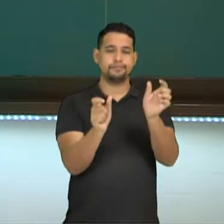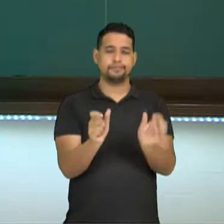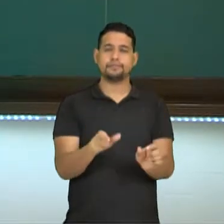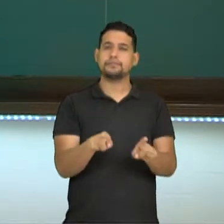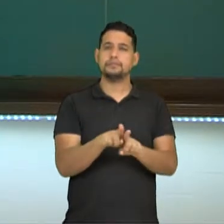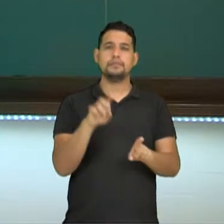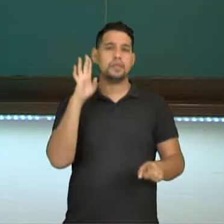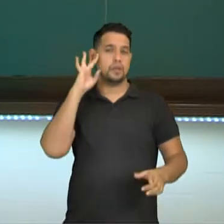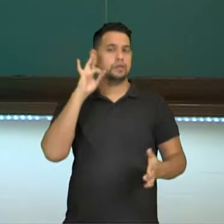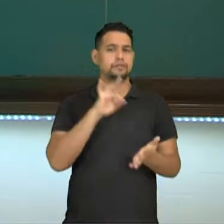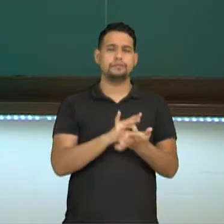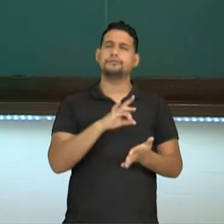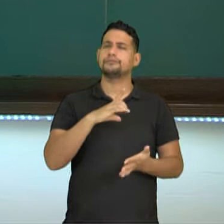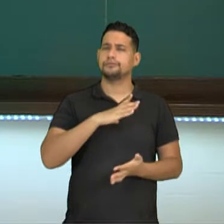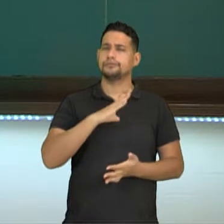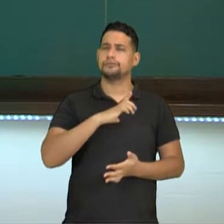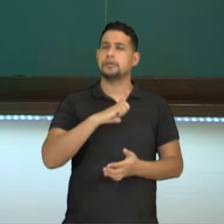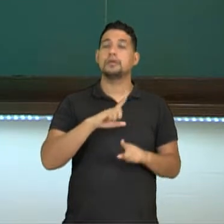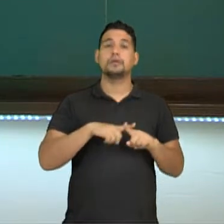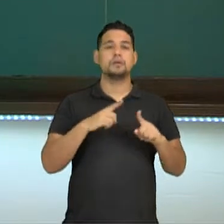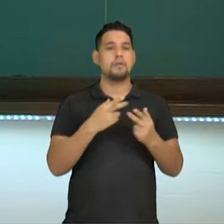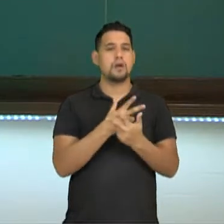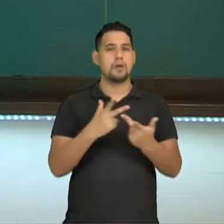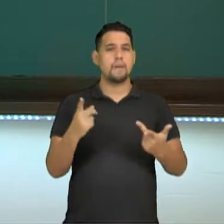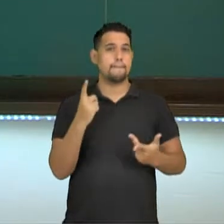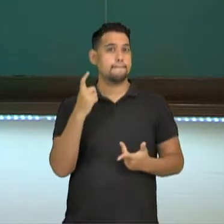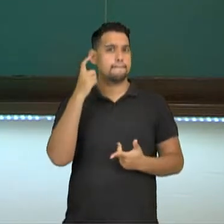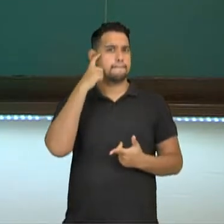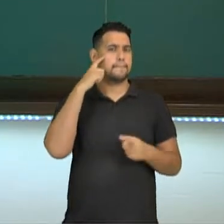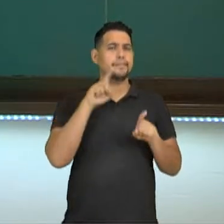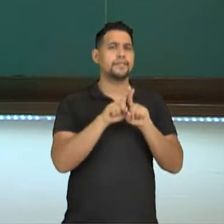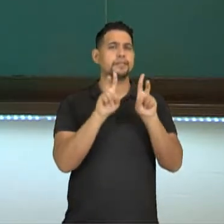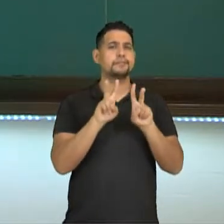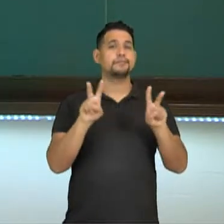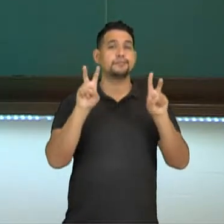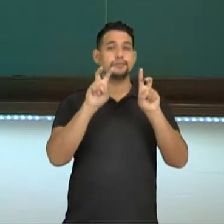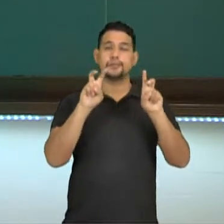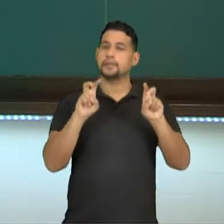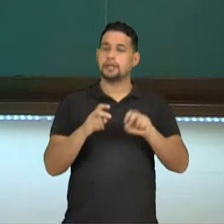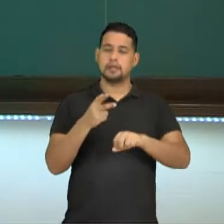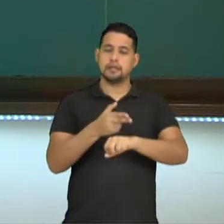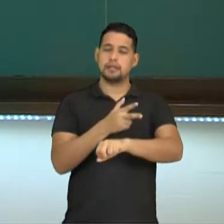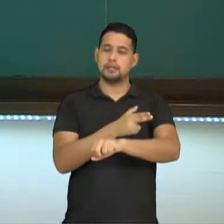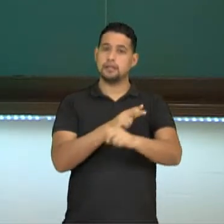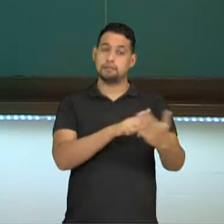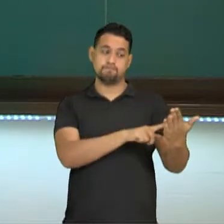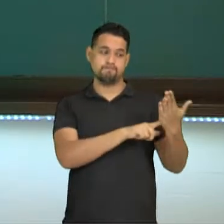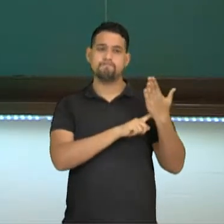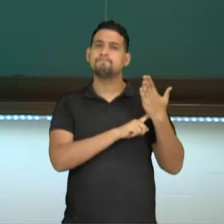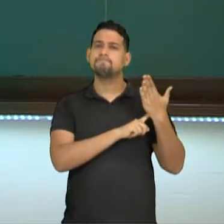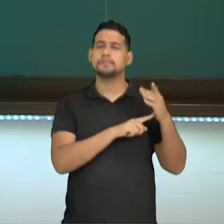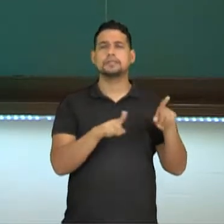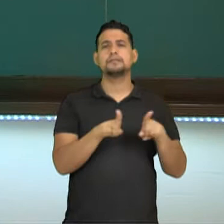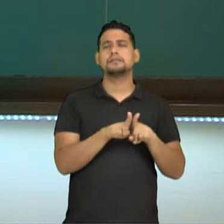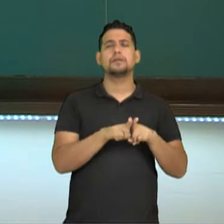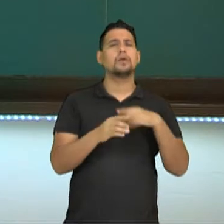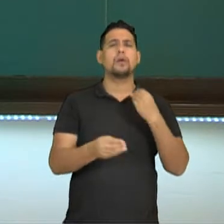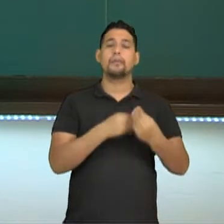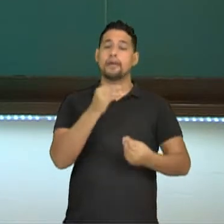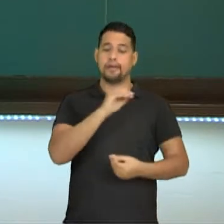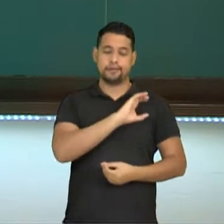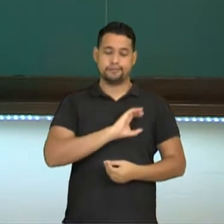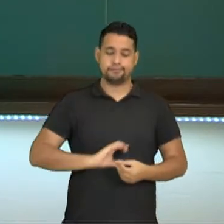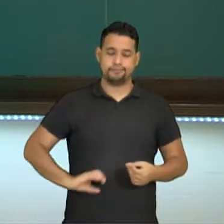que o historiador Jacques Le Goff, um dos maiores pensadores sobre Idade Média, traz para a gente. Hegemonia do